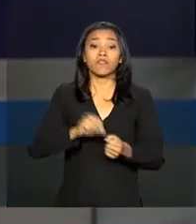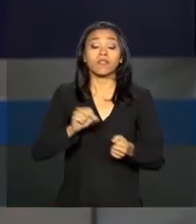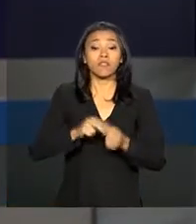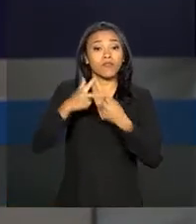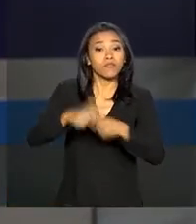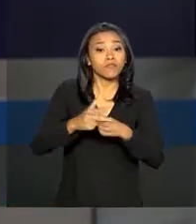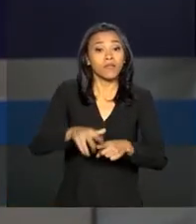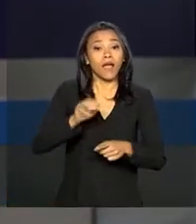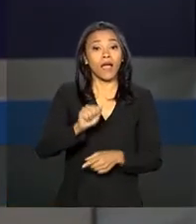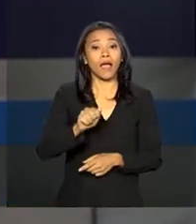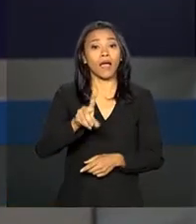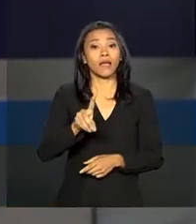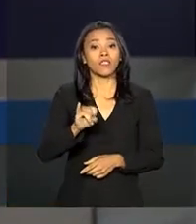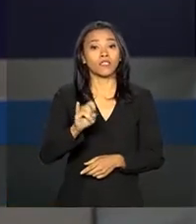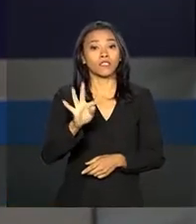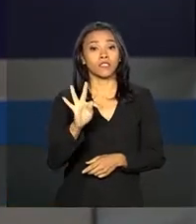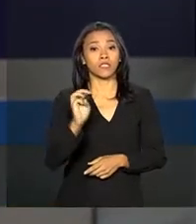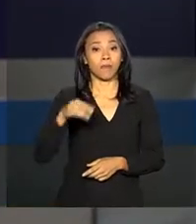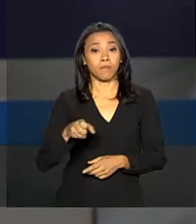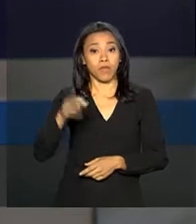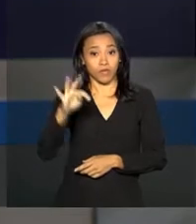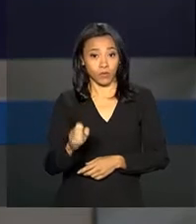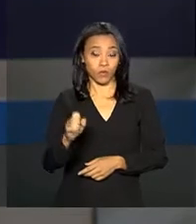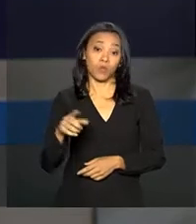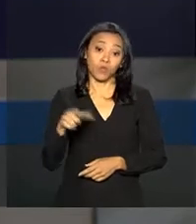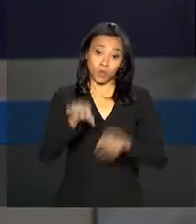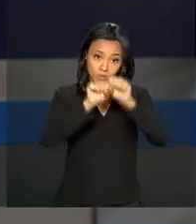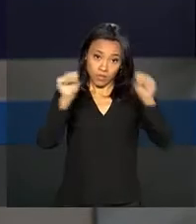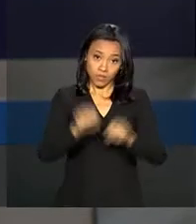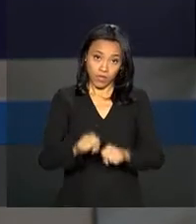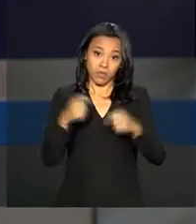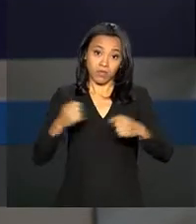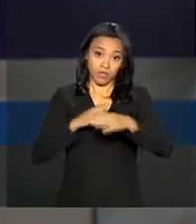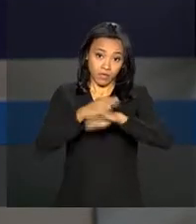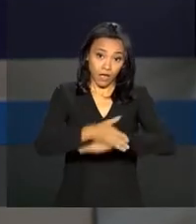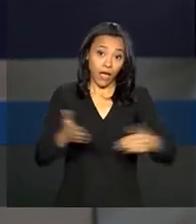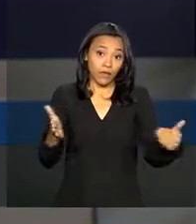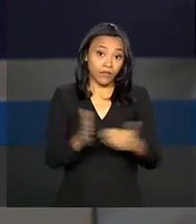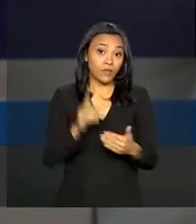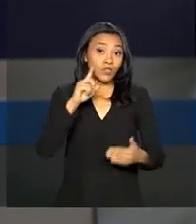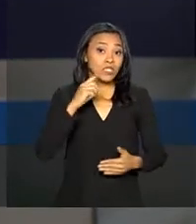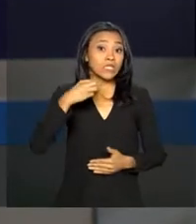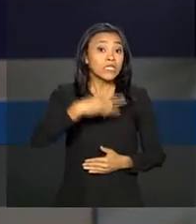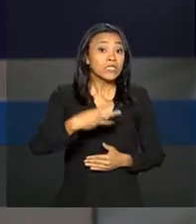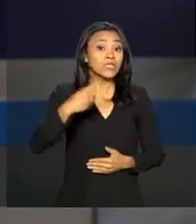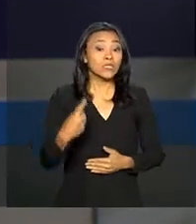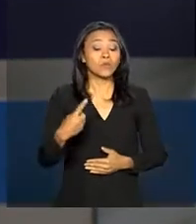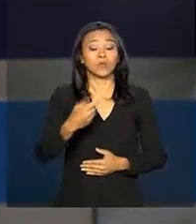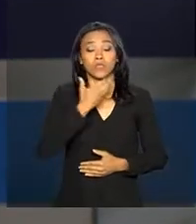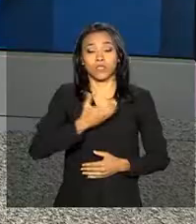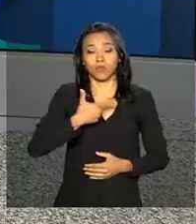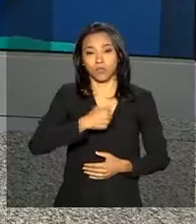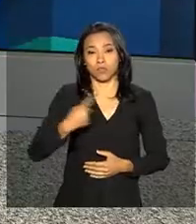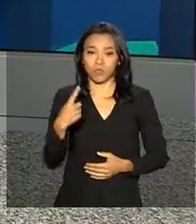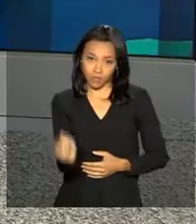sistemas esf s os estudantes que contrataram o financiamento até 31 de dezembro de 2017